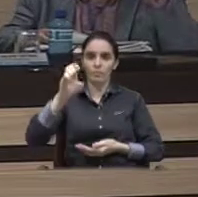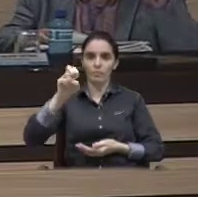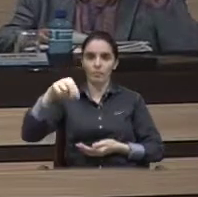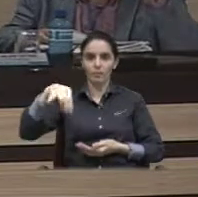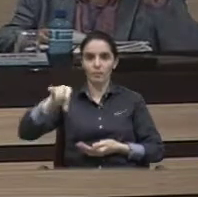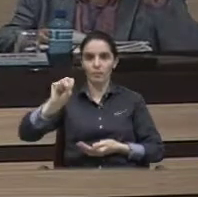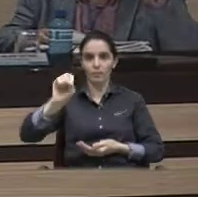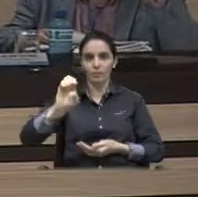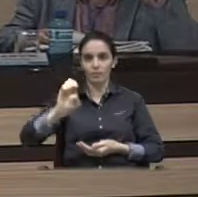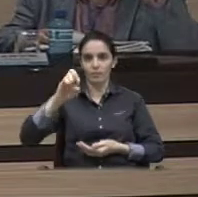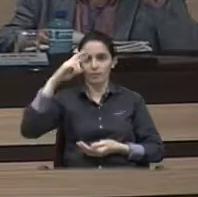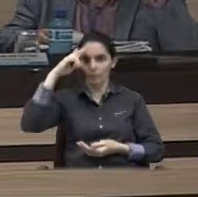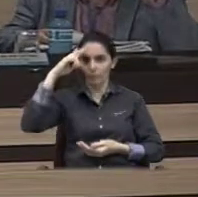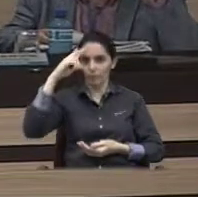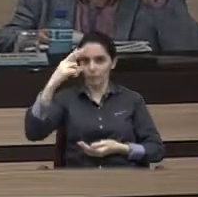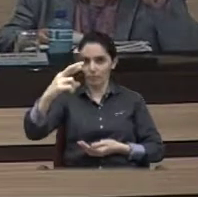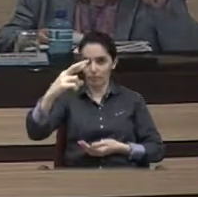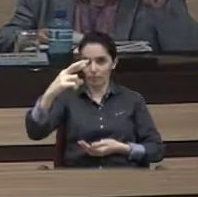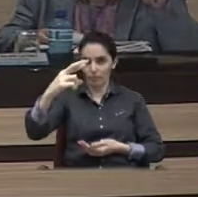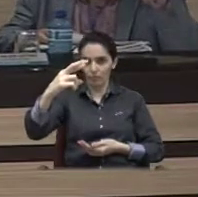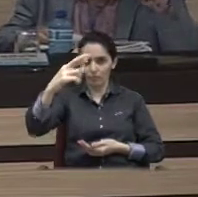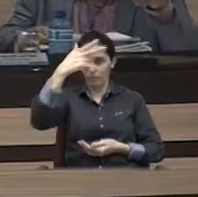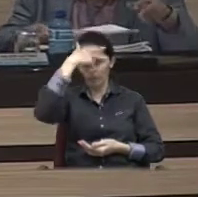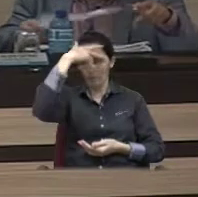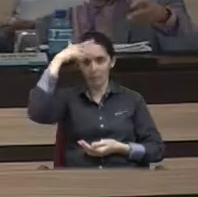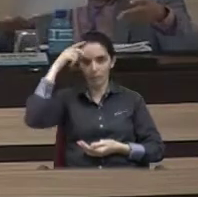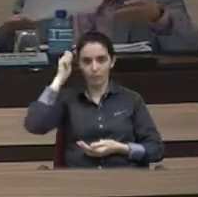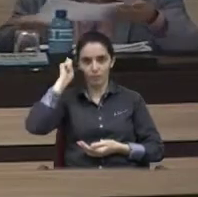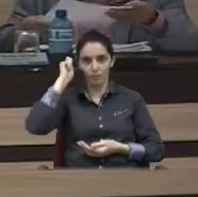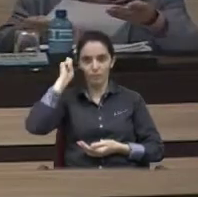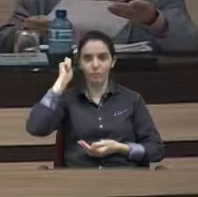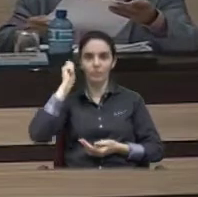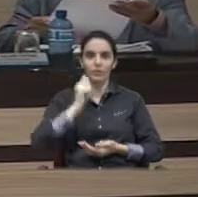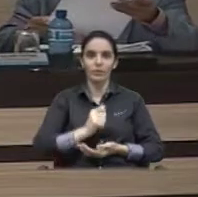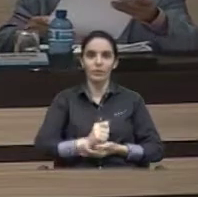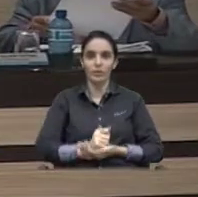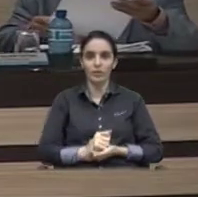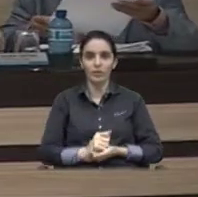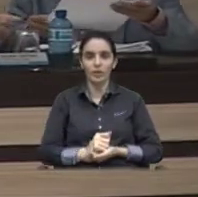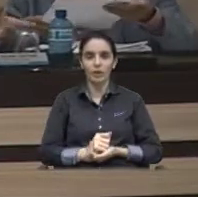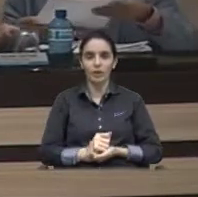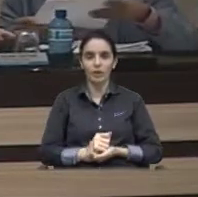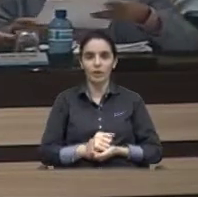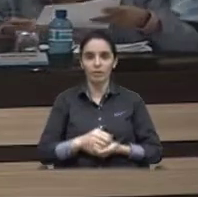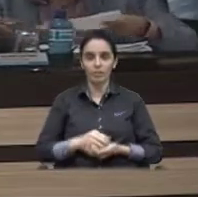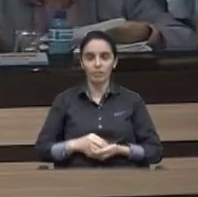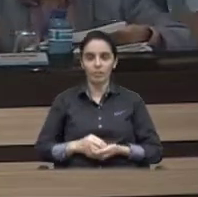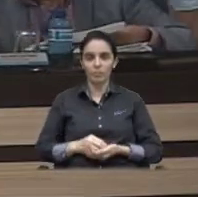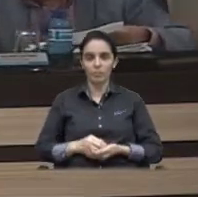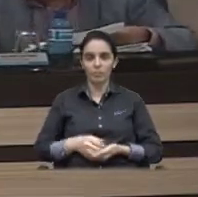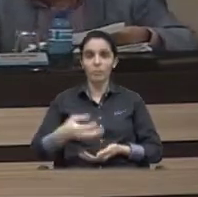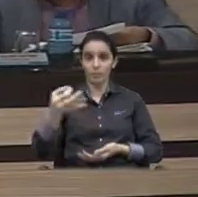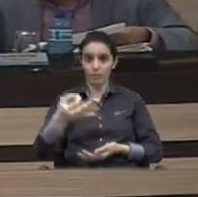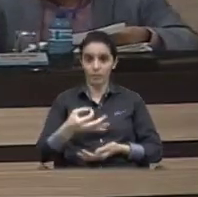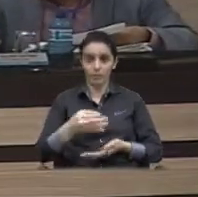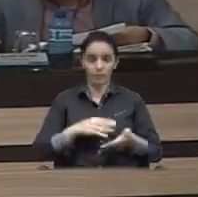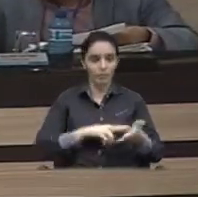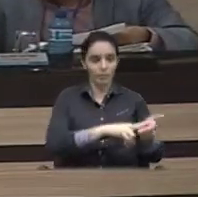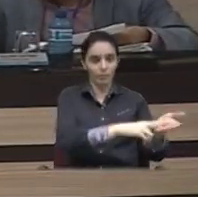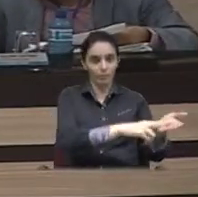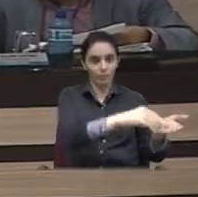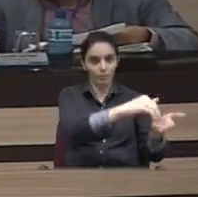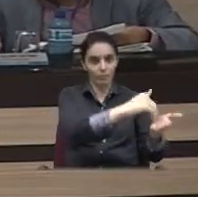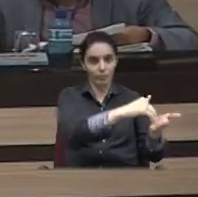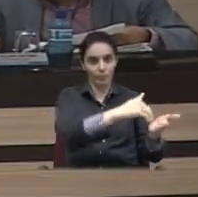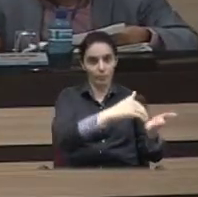Denise Aparecida Rodrigues, chefe da divisão de Legislativo. O ofício está à disposição dos